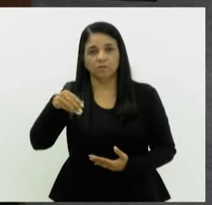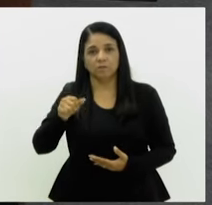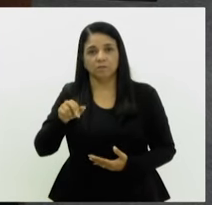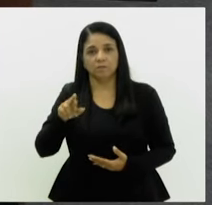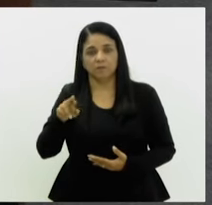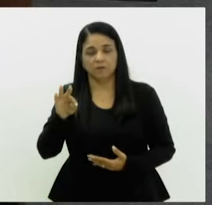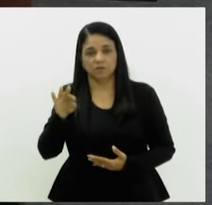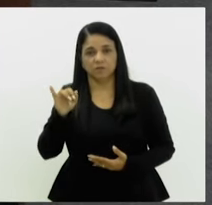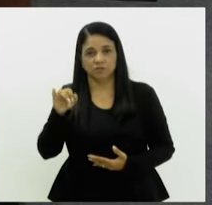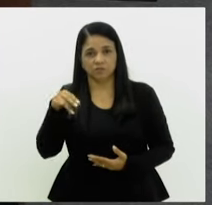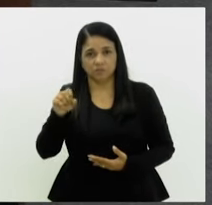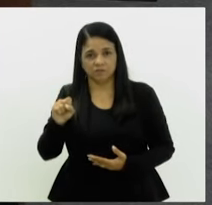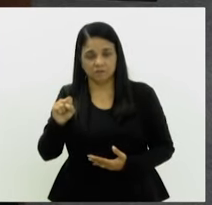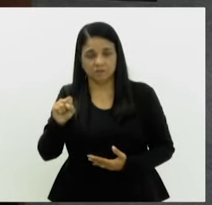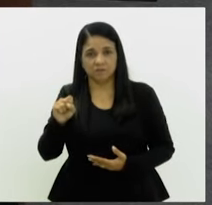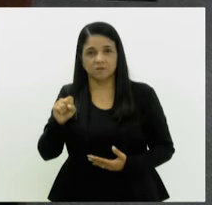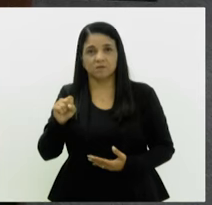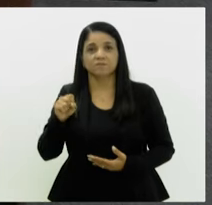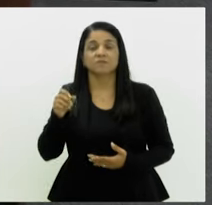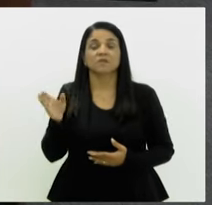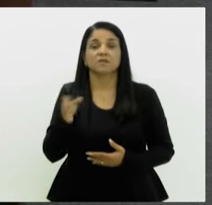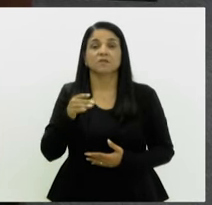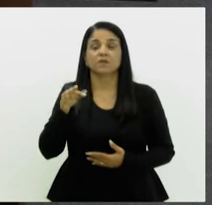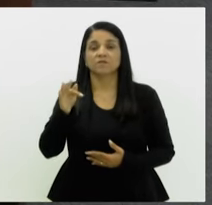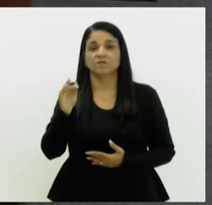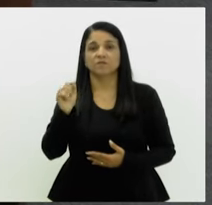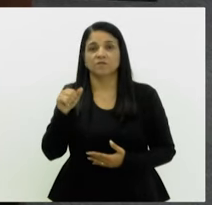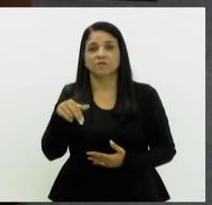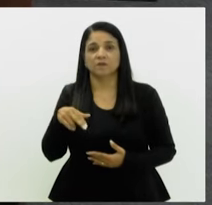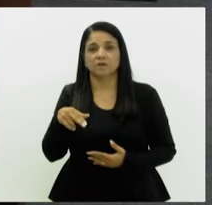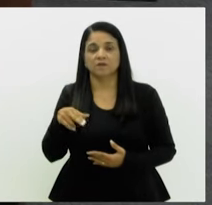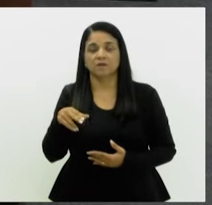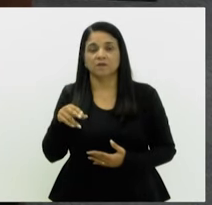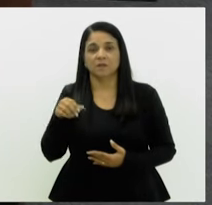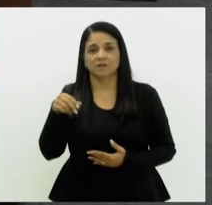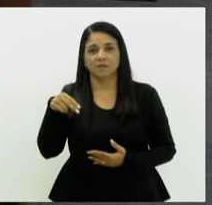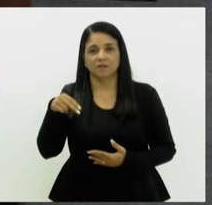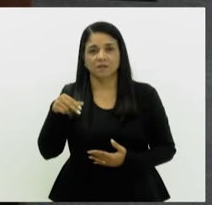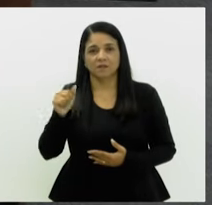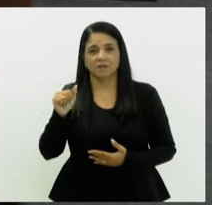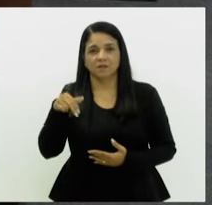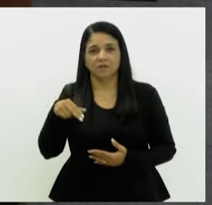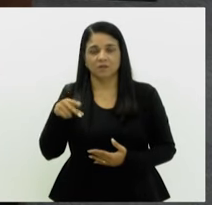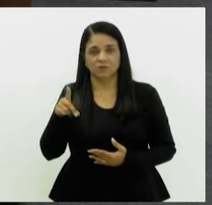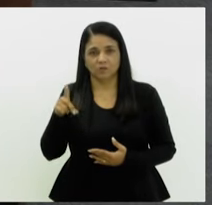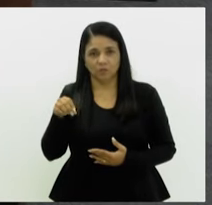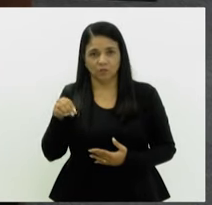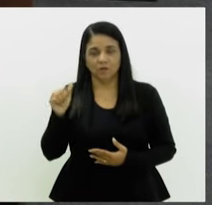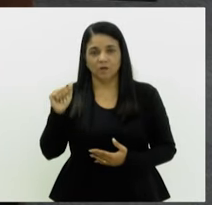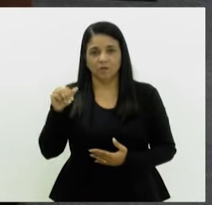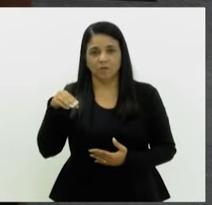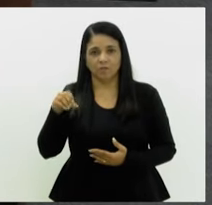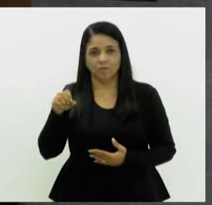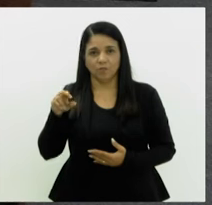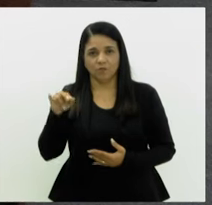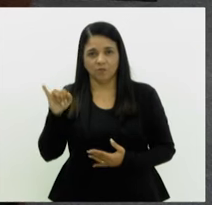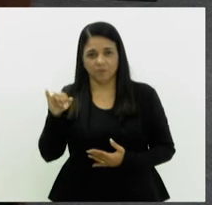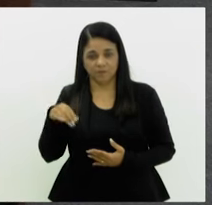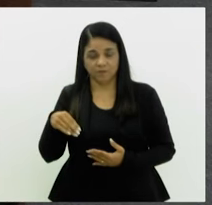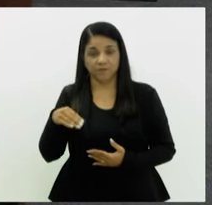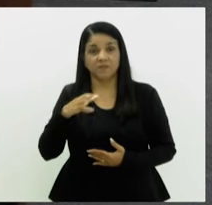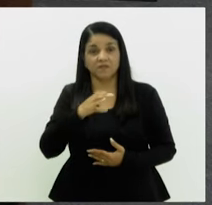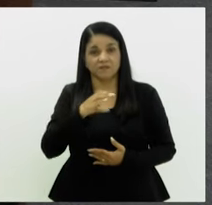Desculpa, Amorim. Deputado Fernando Amorim, é que de há muito a CCJ acha desnecessário